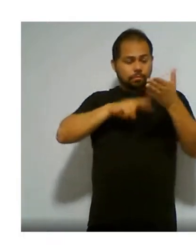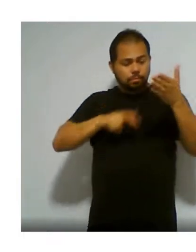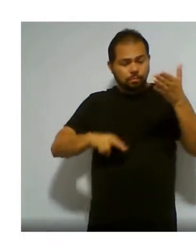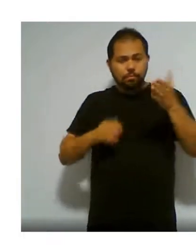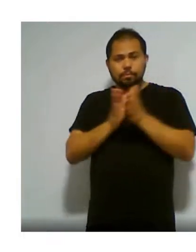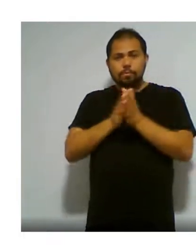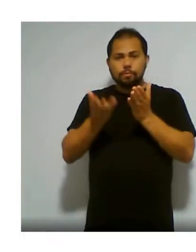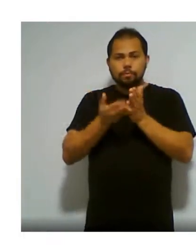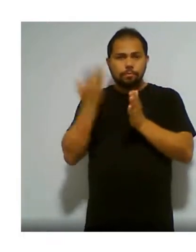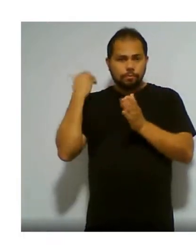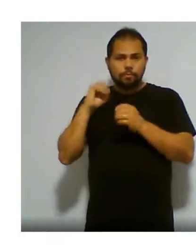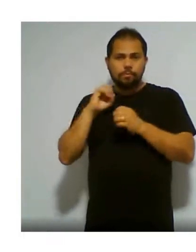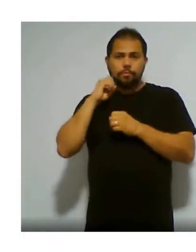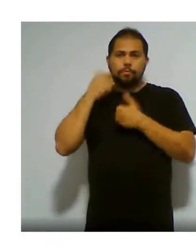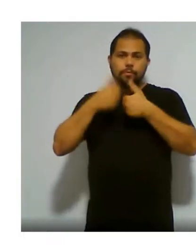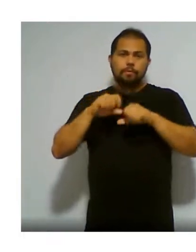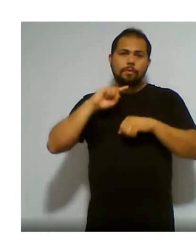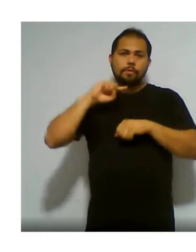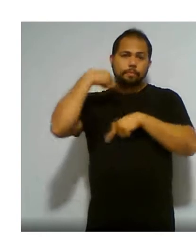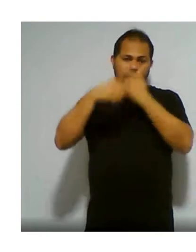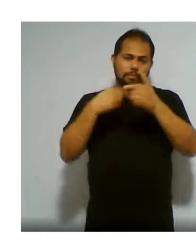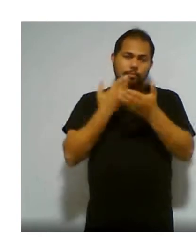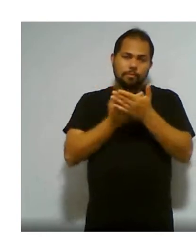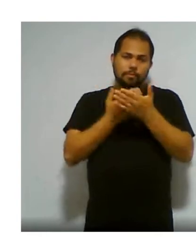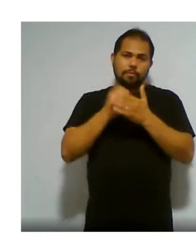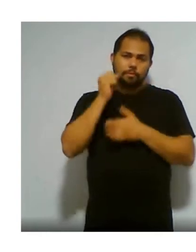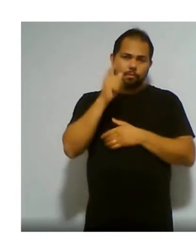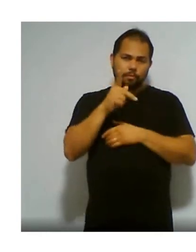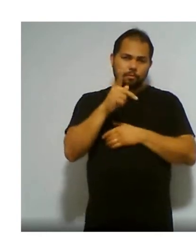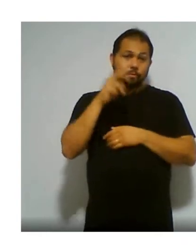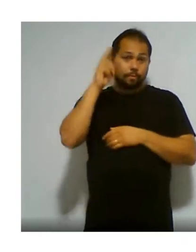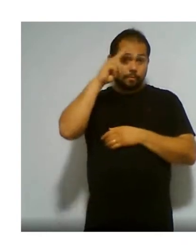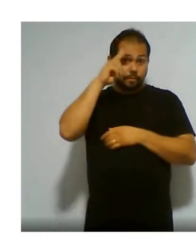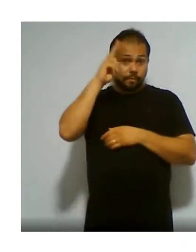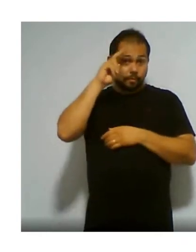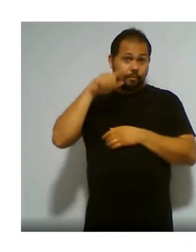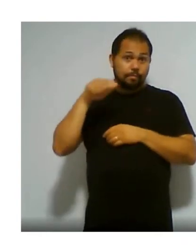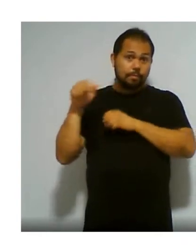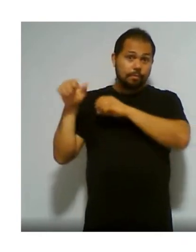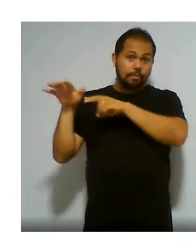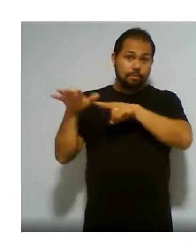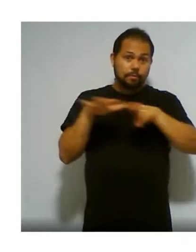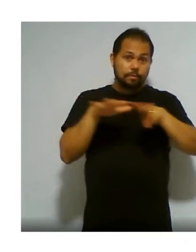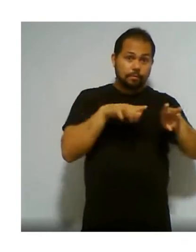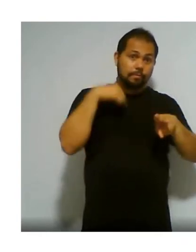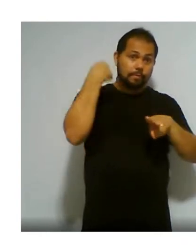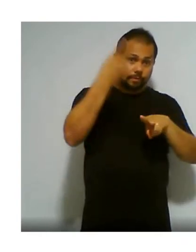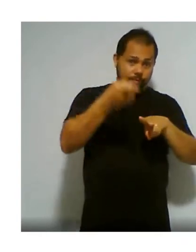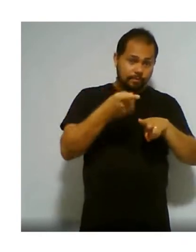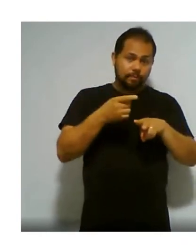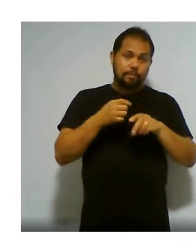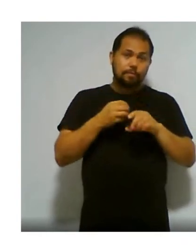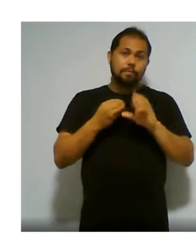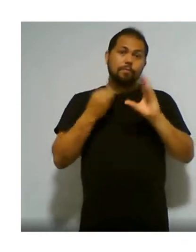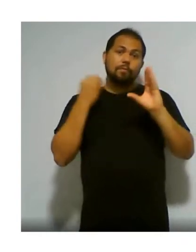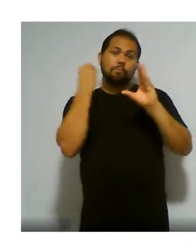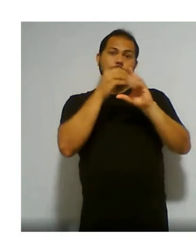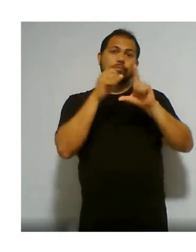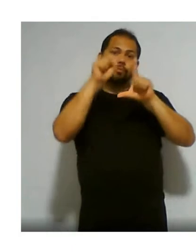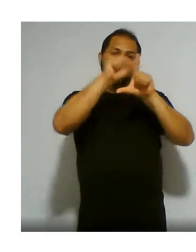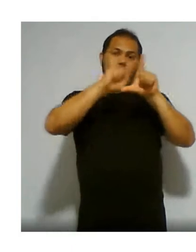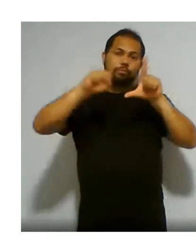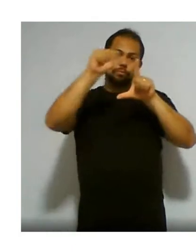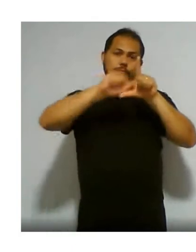pessoal? Lembre-se que na próxima semana eu vou cadastrar no SIGA uma tarefa, um questionário, não vai